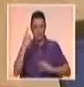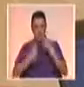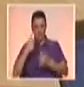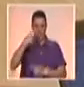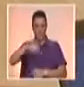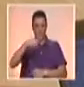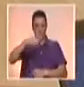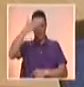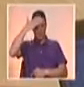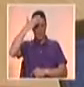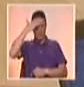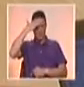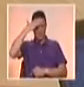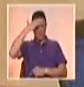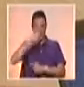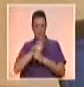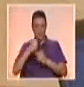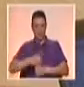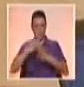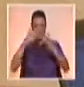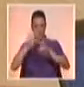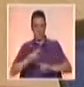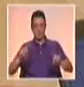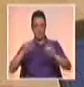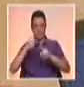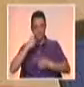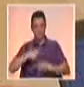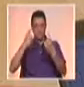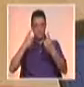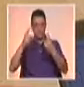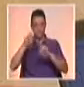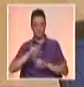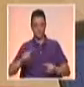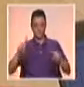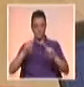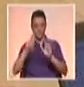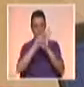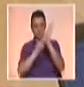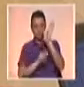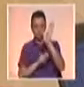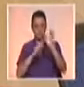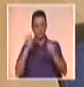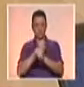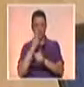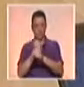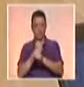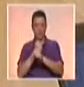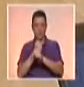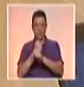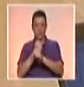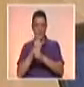competências científico-humanísticas, muitas vezes não se é reconhecido esse estatuto. Nem, não é? O trabalho, nem o talvez valor,